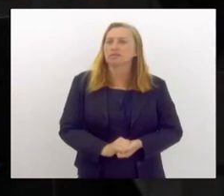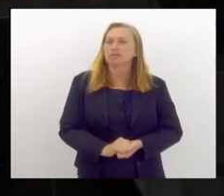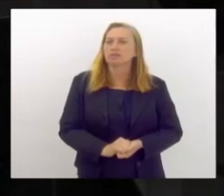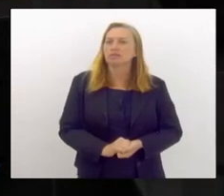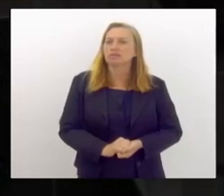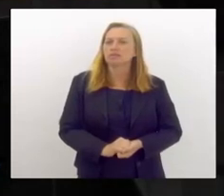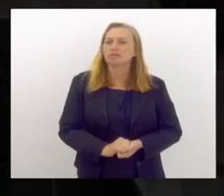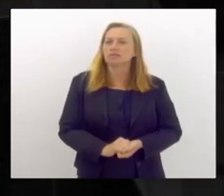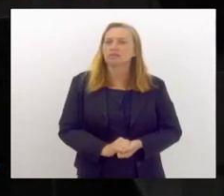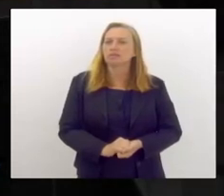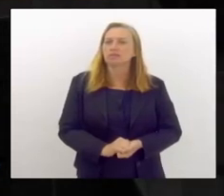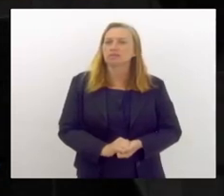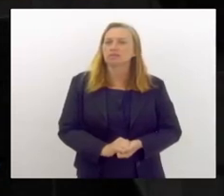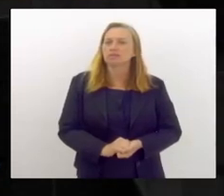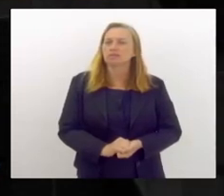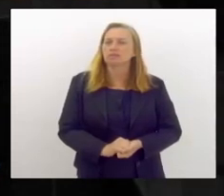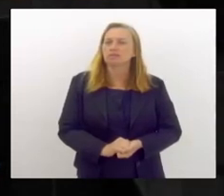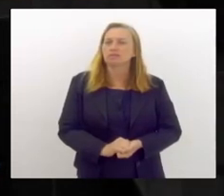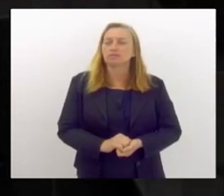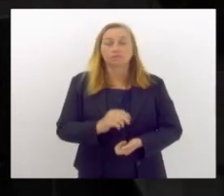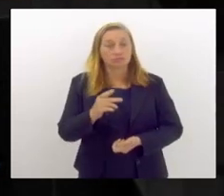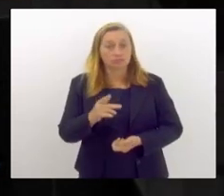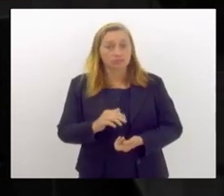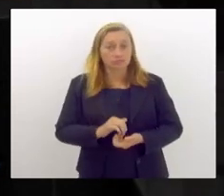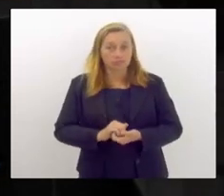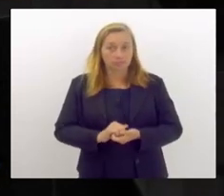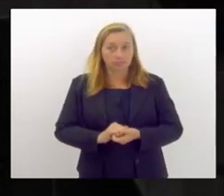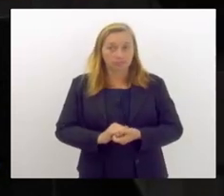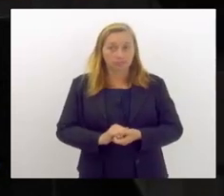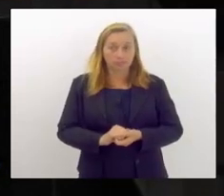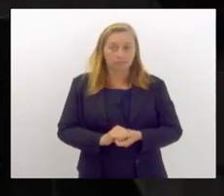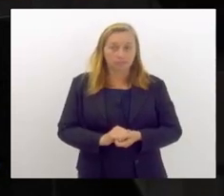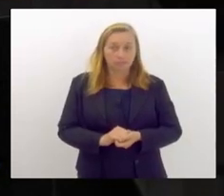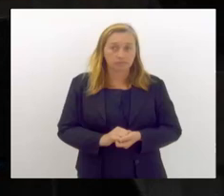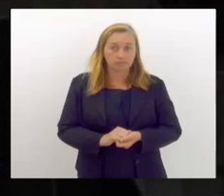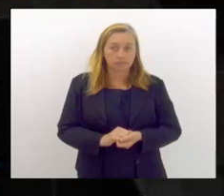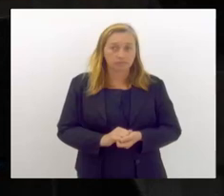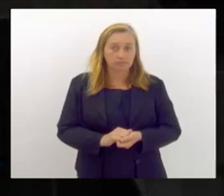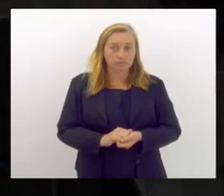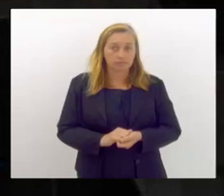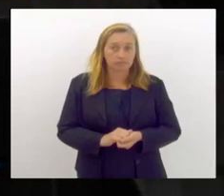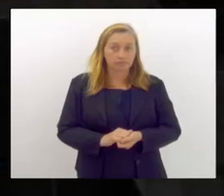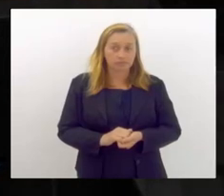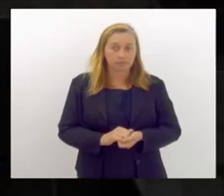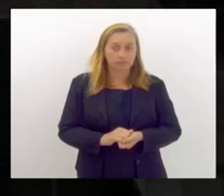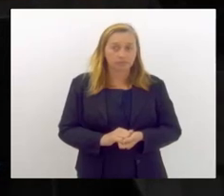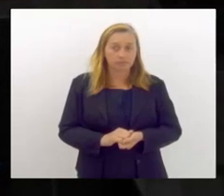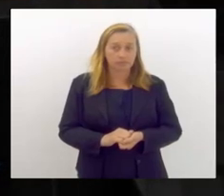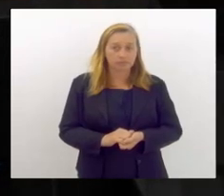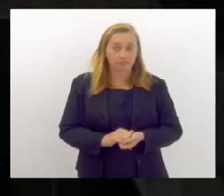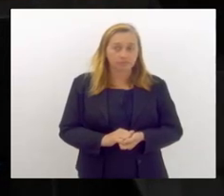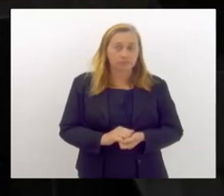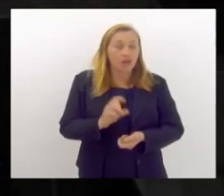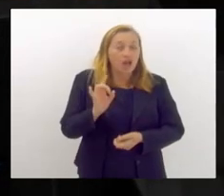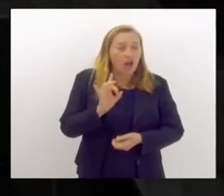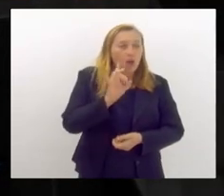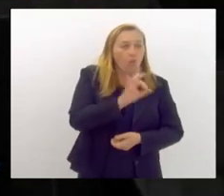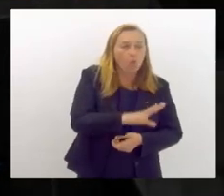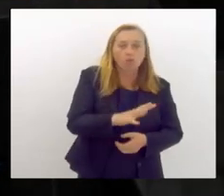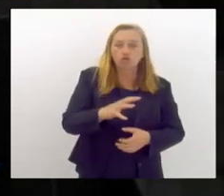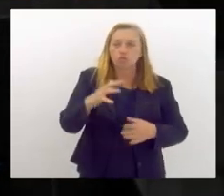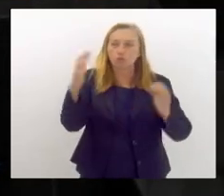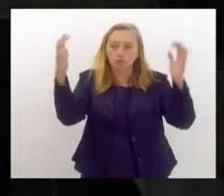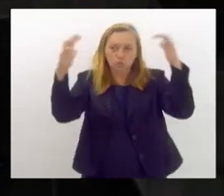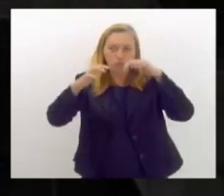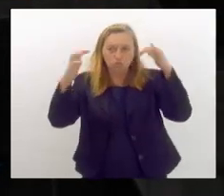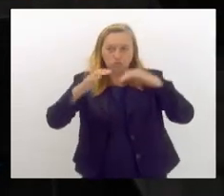teria insinuado que as enchentes da última chuva mais forte aqui